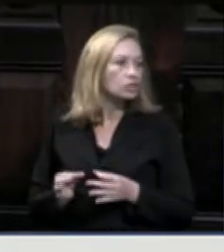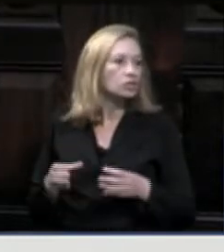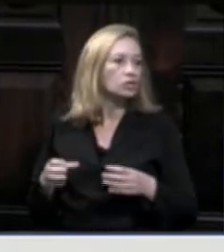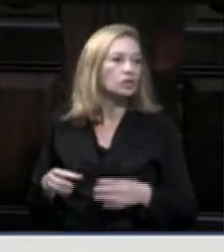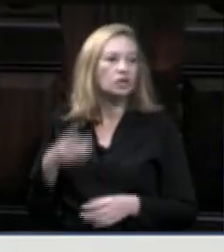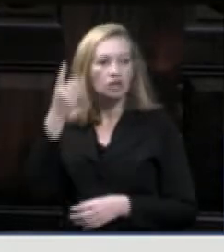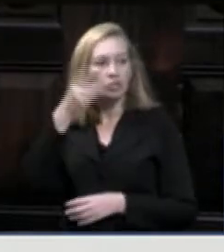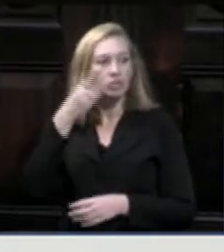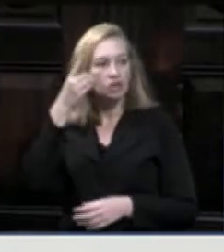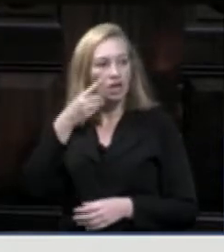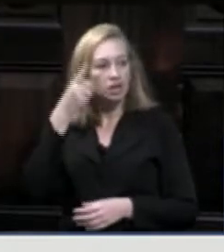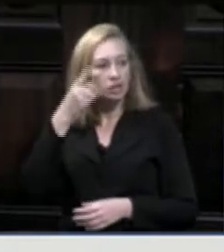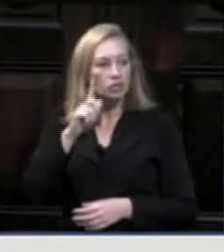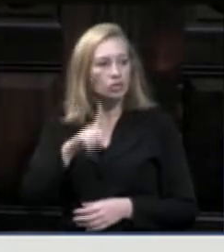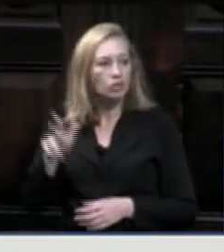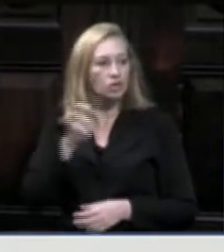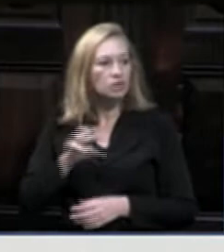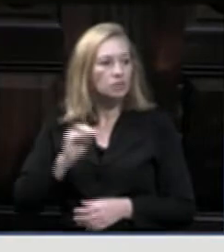Paulo.